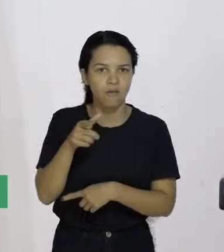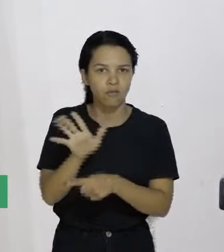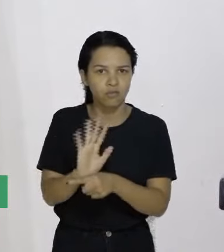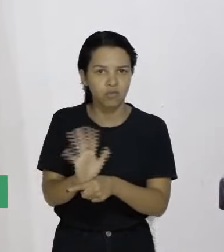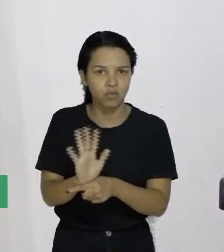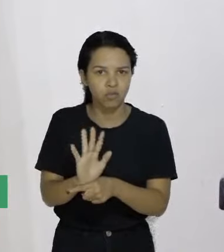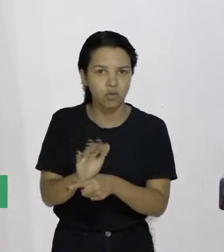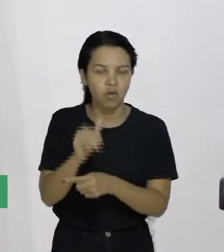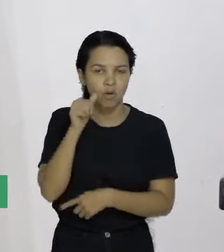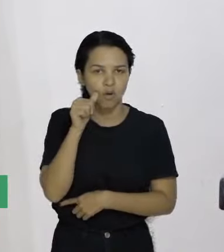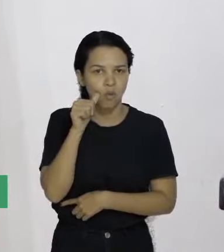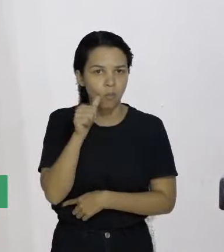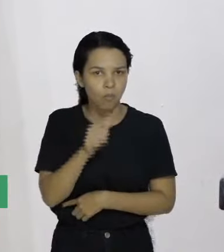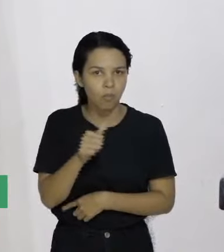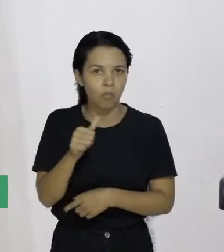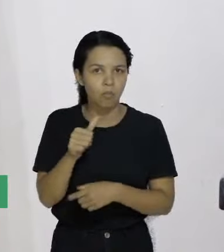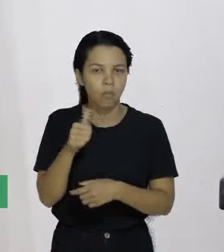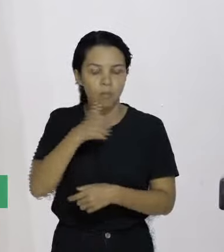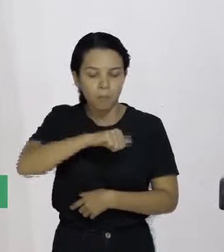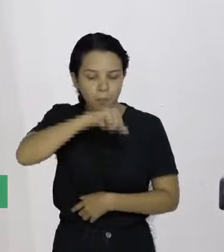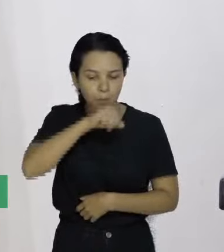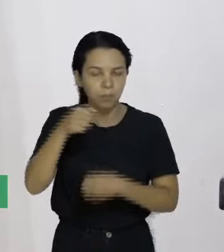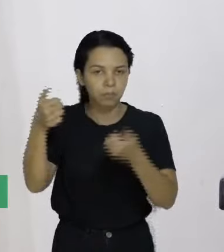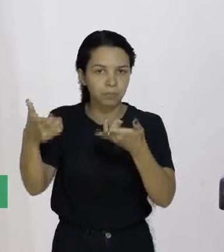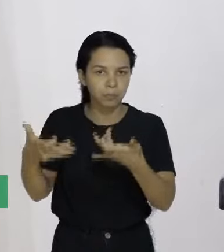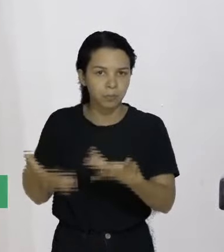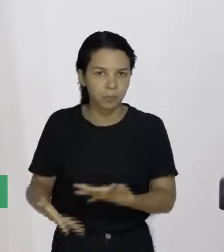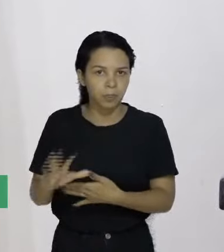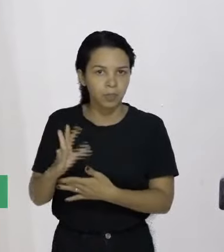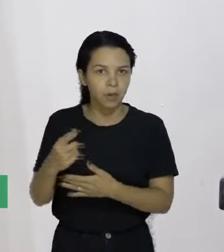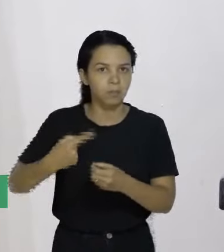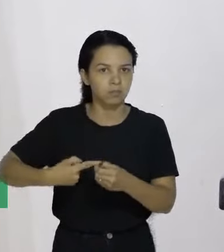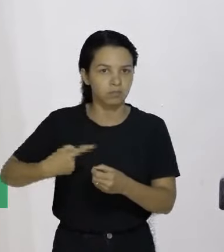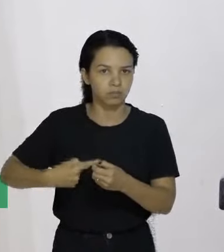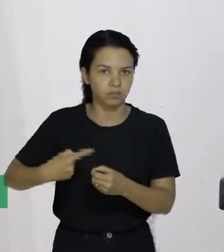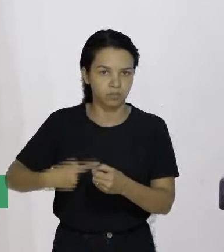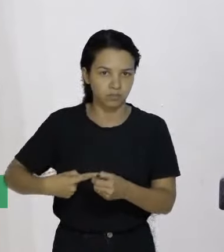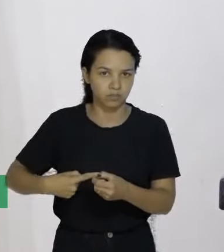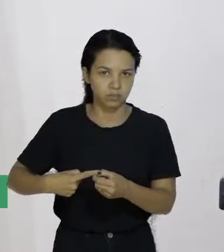naquela instituição de ensino do município de Brusque